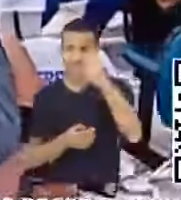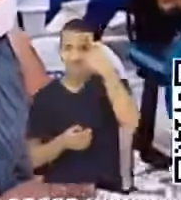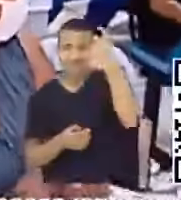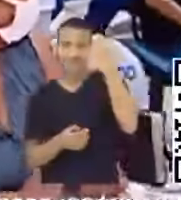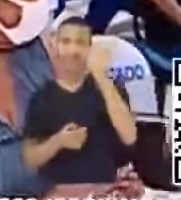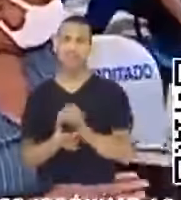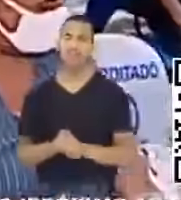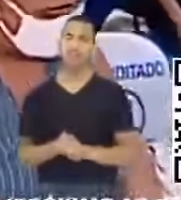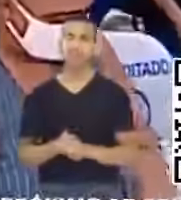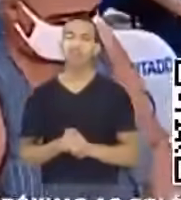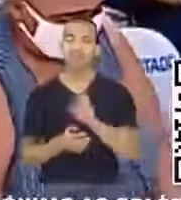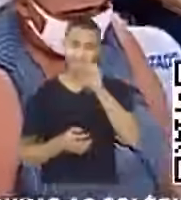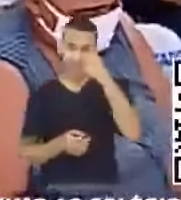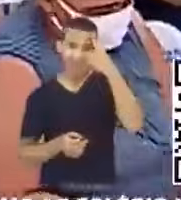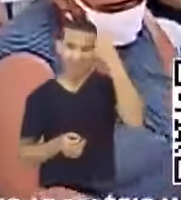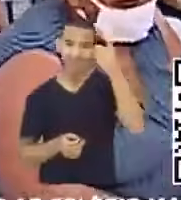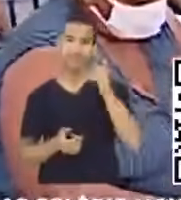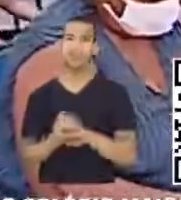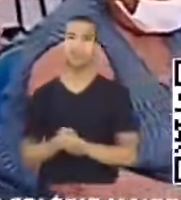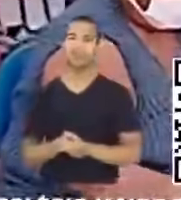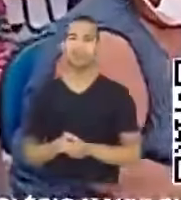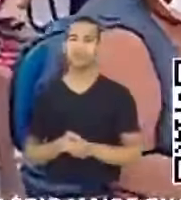é Vai ventar